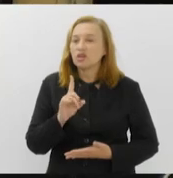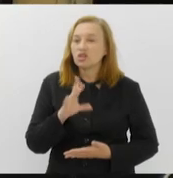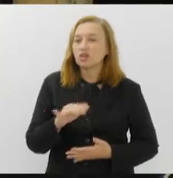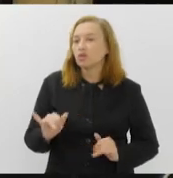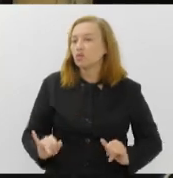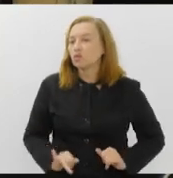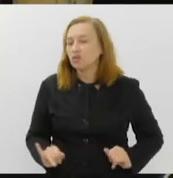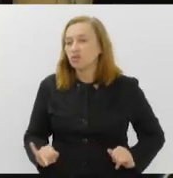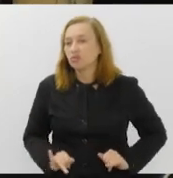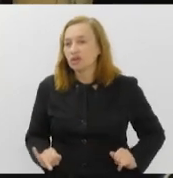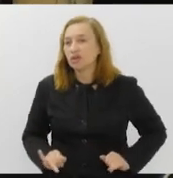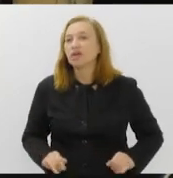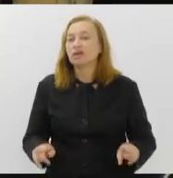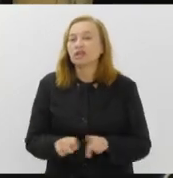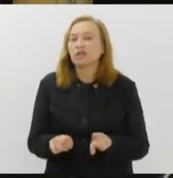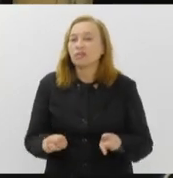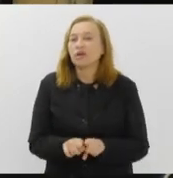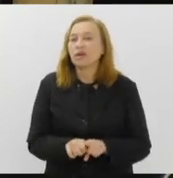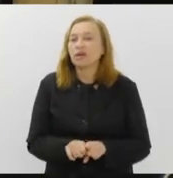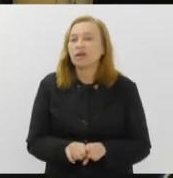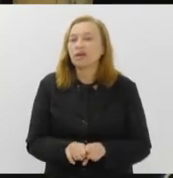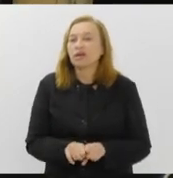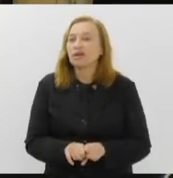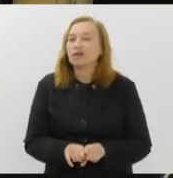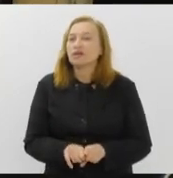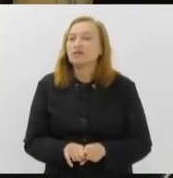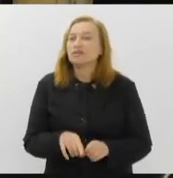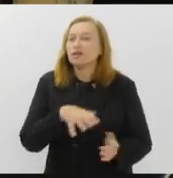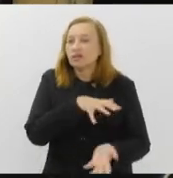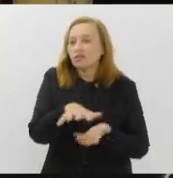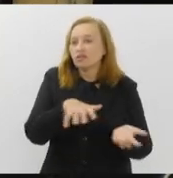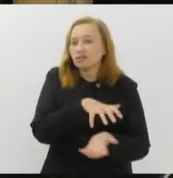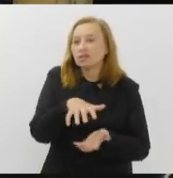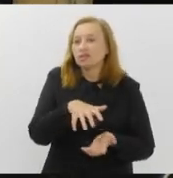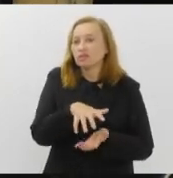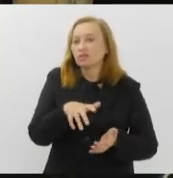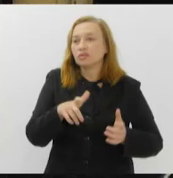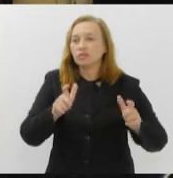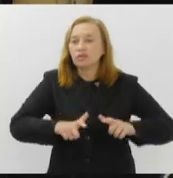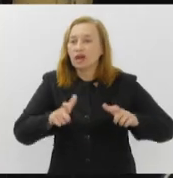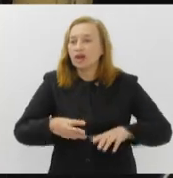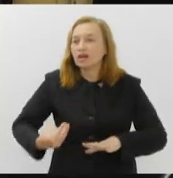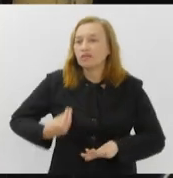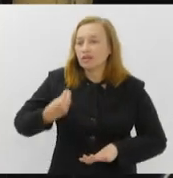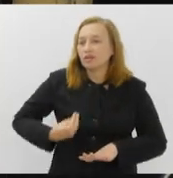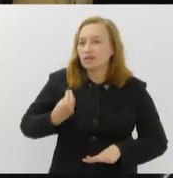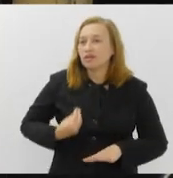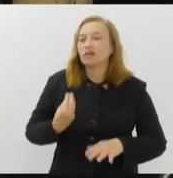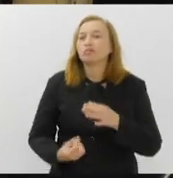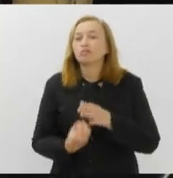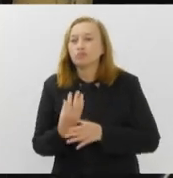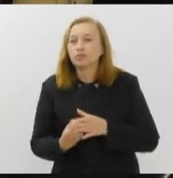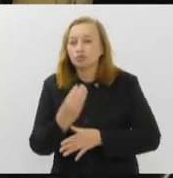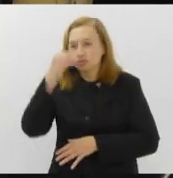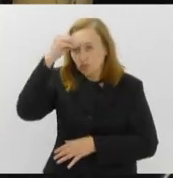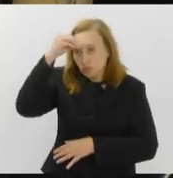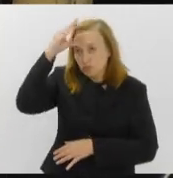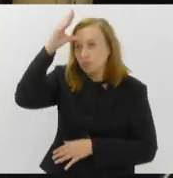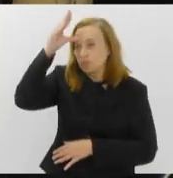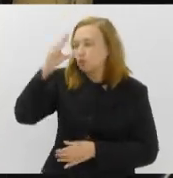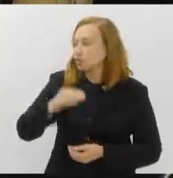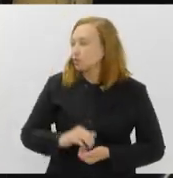a gente também está fazendo muita revolução nos territórios. A gente também está produzindo conhecimento dentro